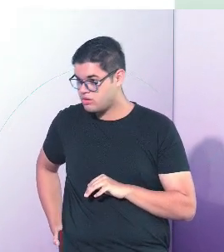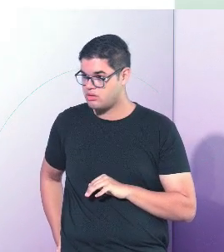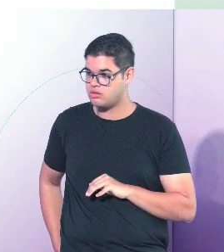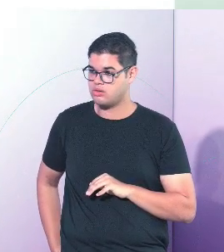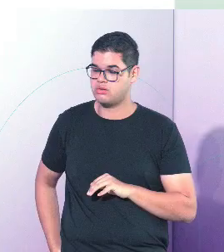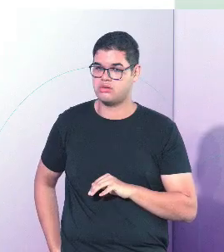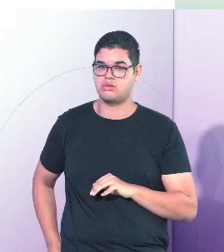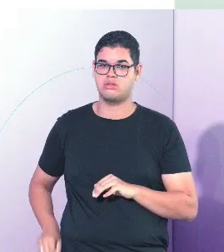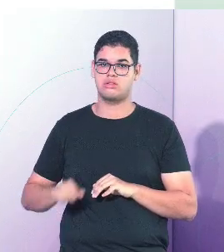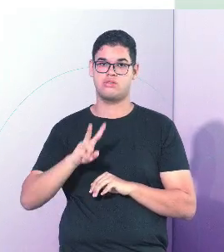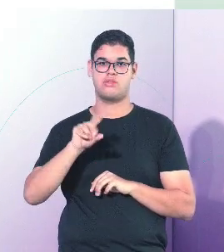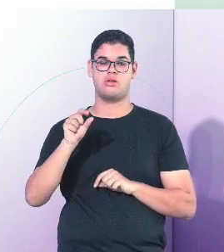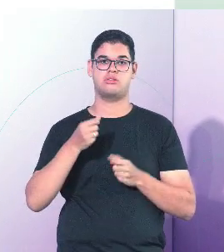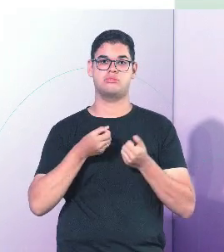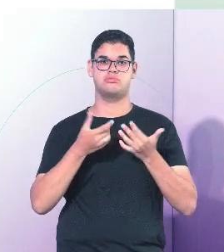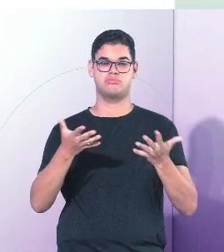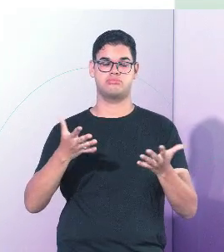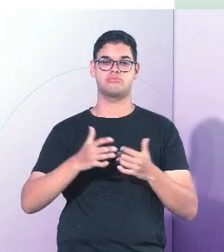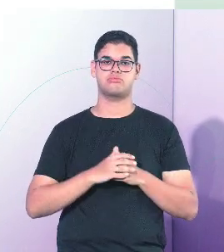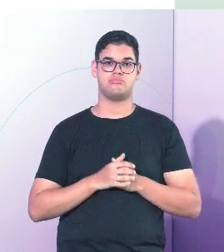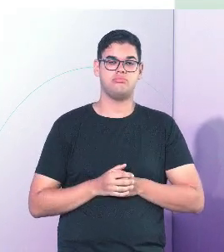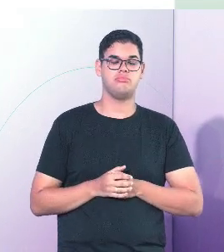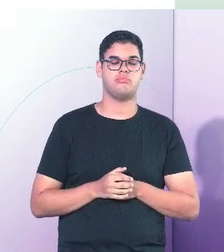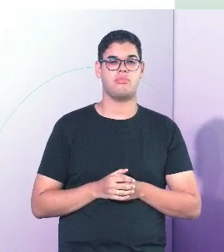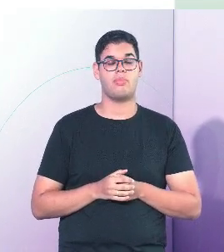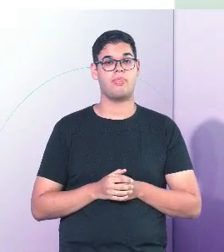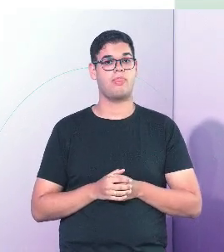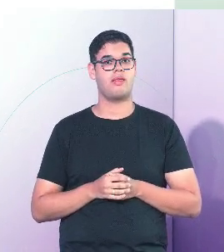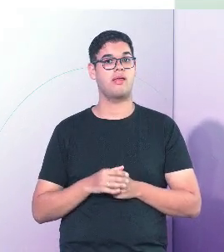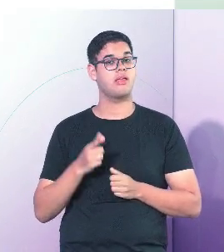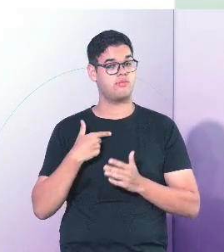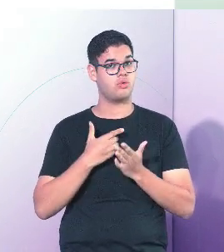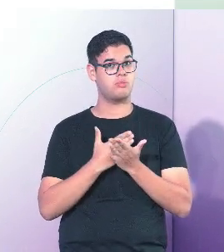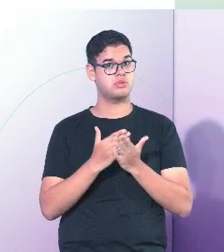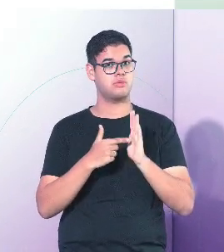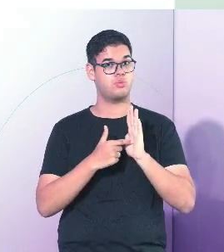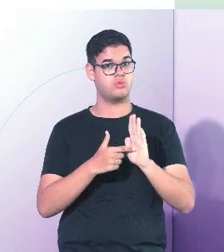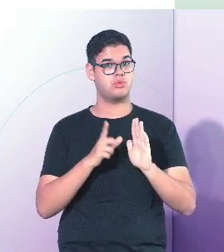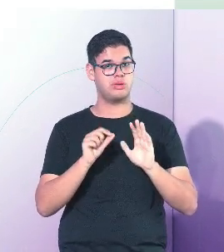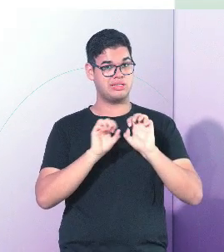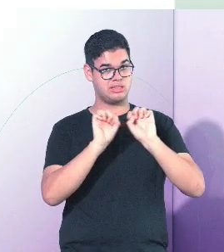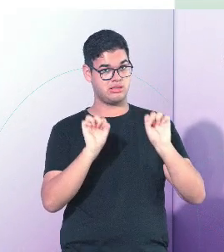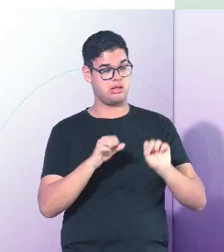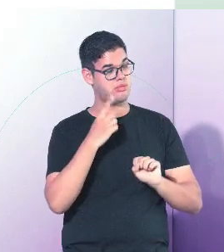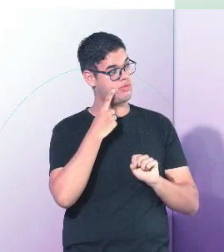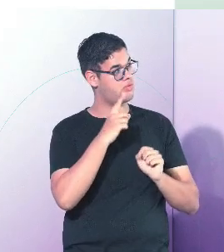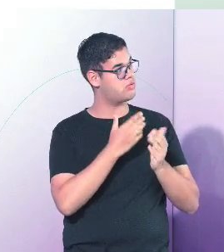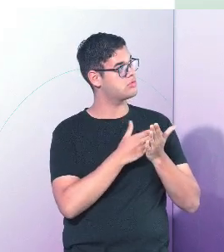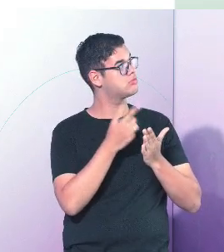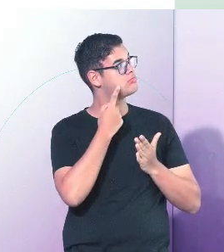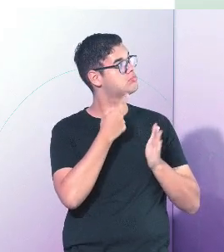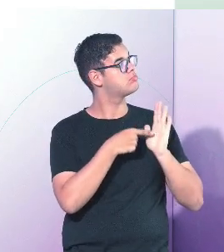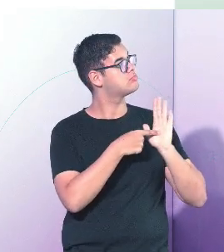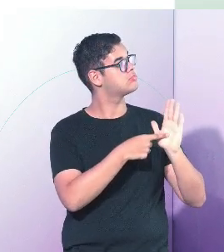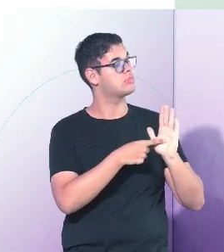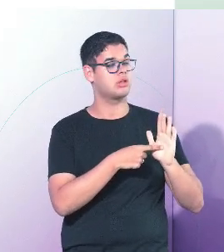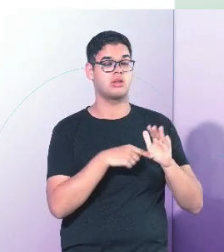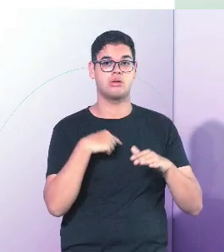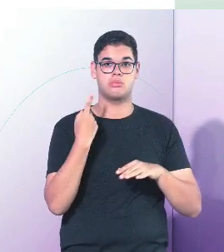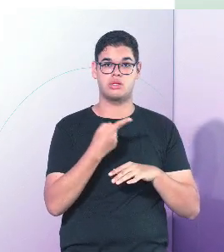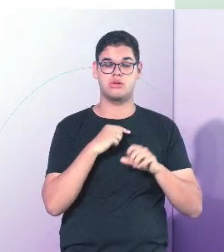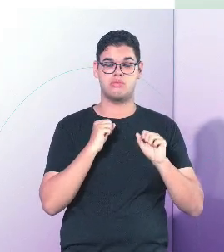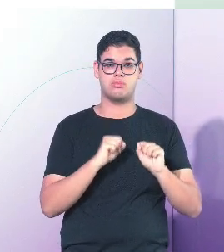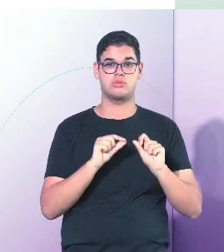pacientes na saúde suplementar. E eu vou começar mostrando esse esquema, vou até pedir desculpa para ficar de costas para vocês, mas para que eu